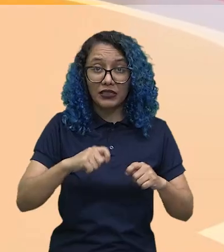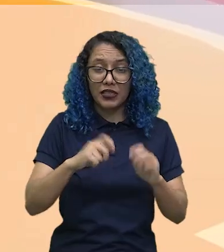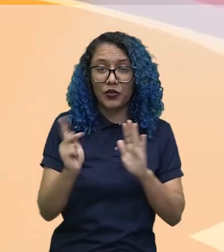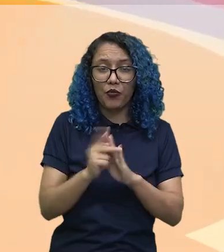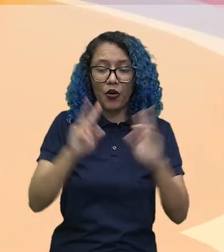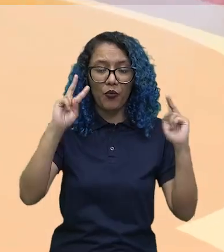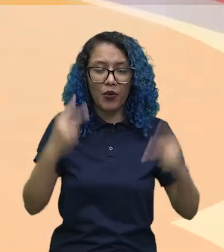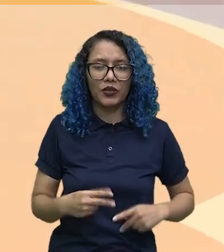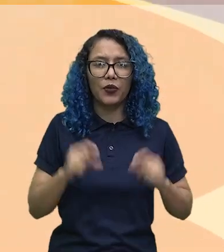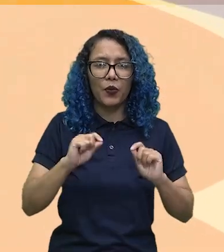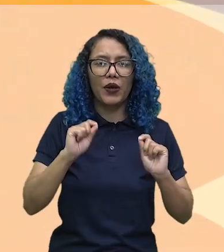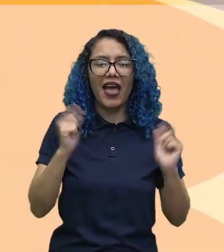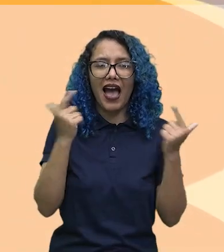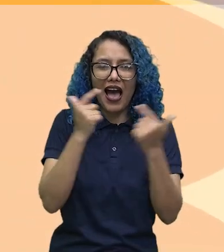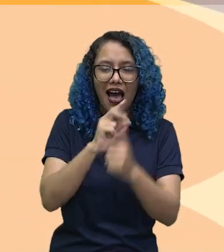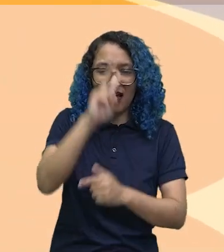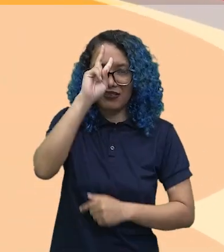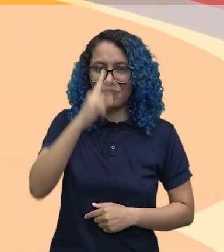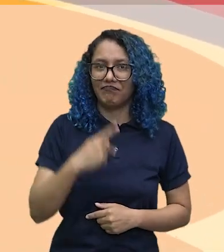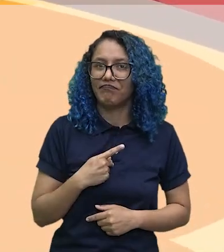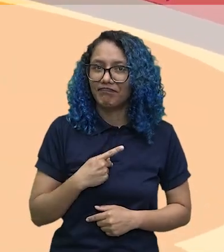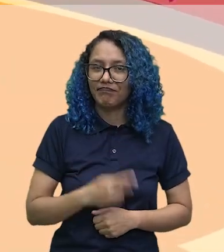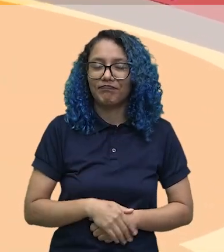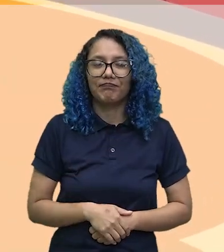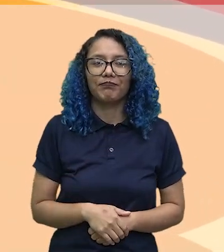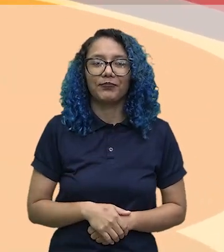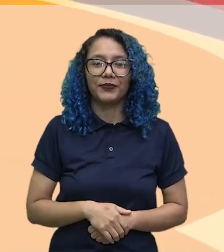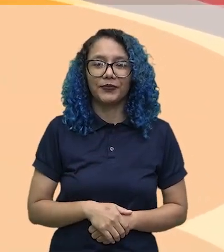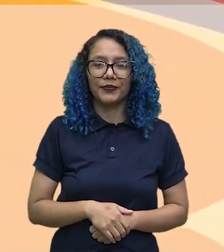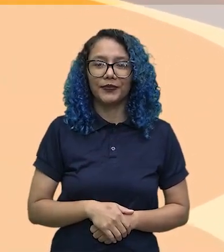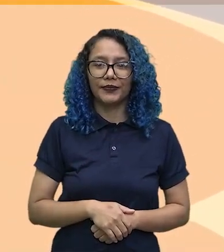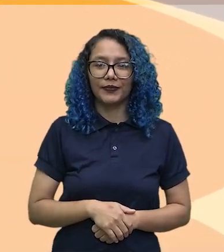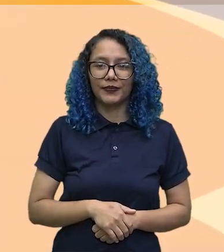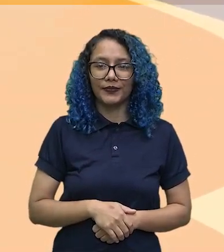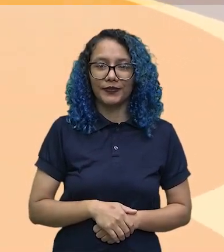alegria e da capacidade humana de rir de si mesma.